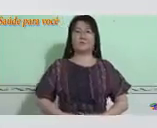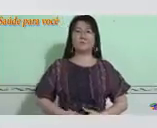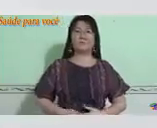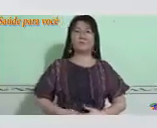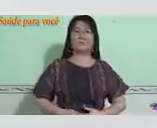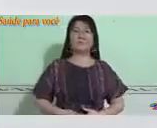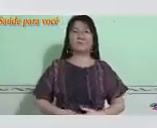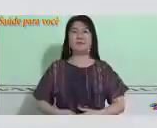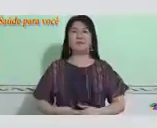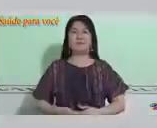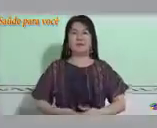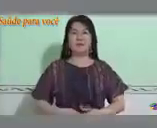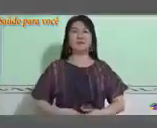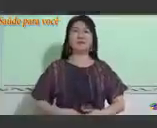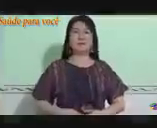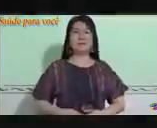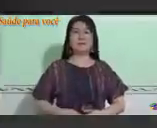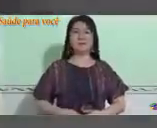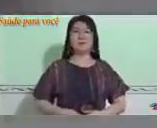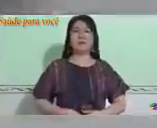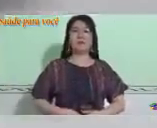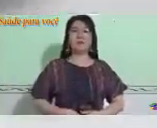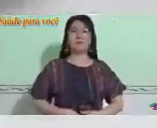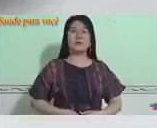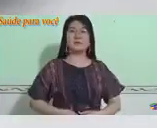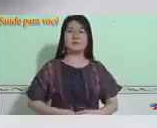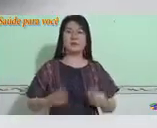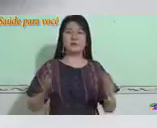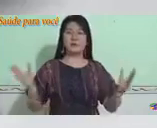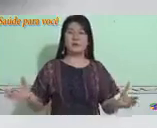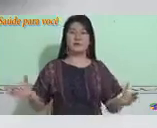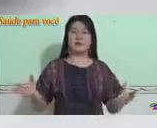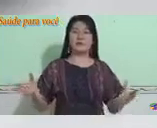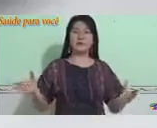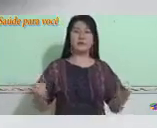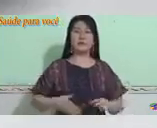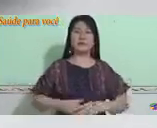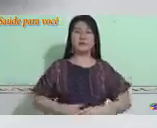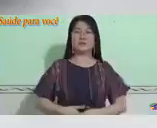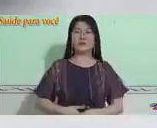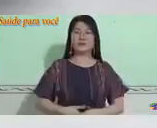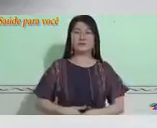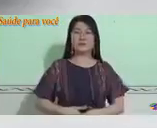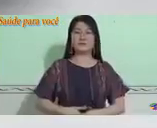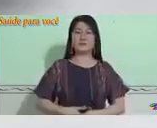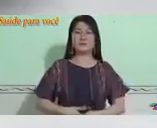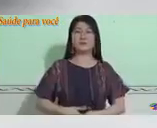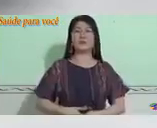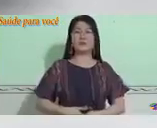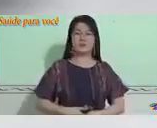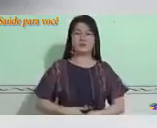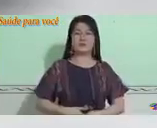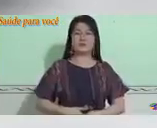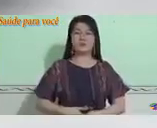homocisteína parêntese fechado se encontra elevado em doenças degenerativas como Alzheimer, demência, doença de